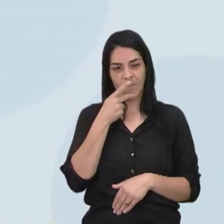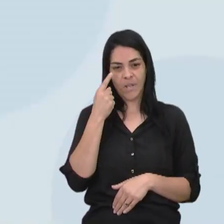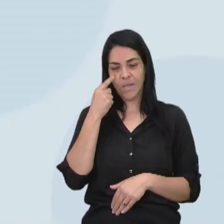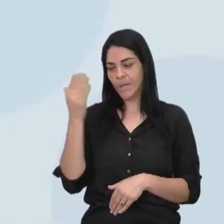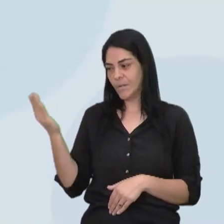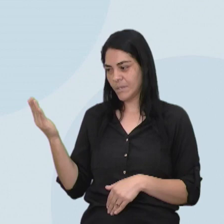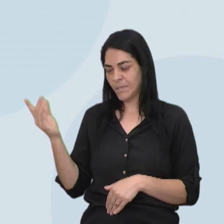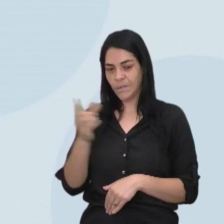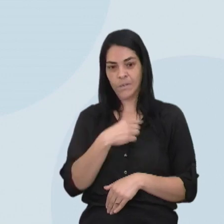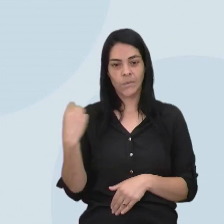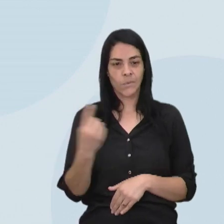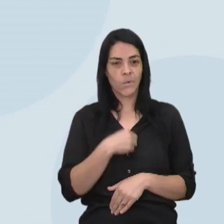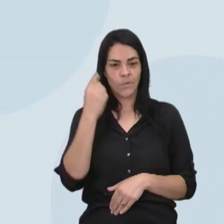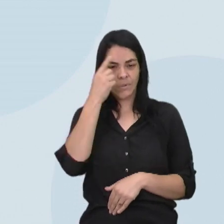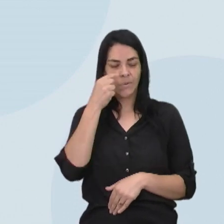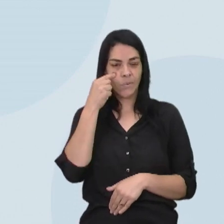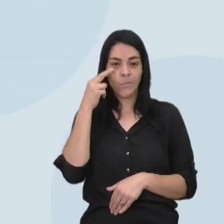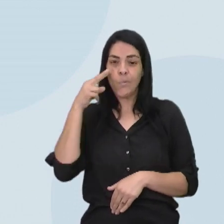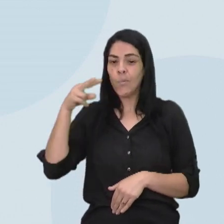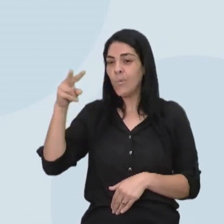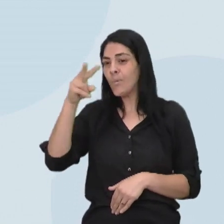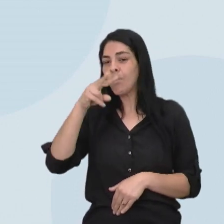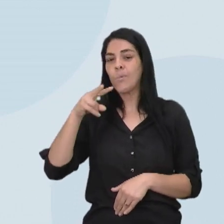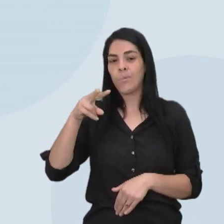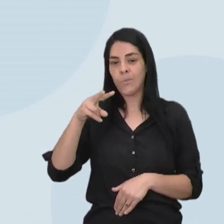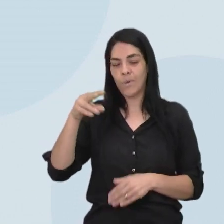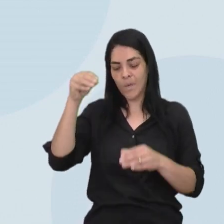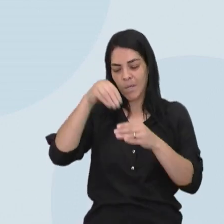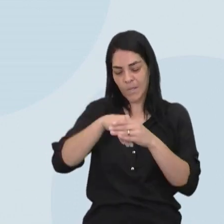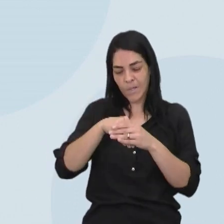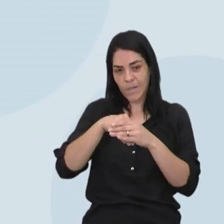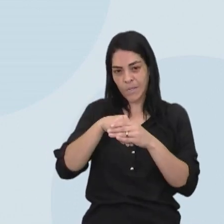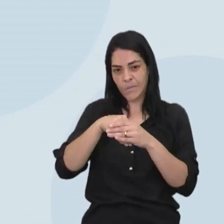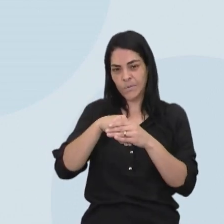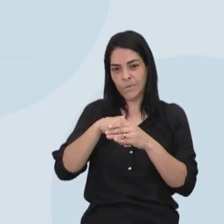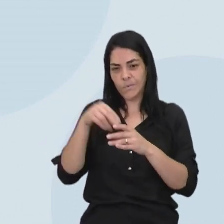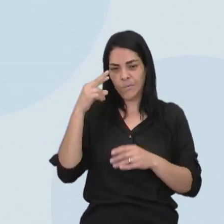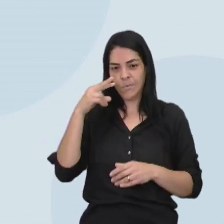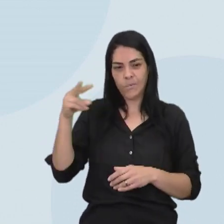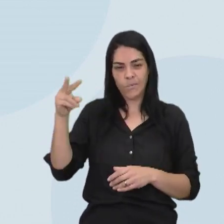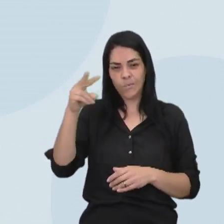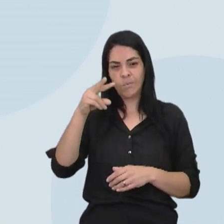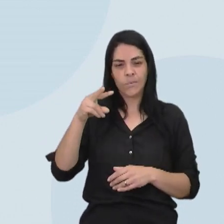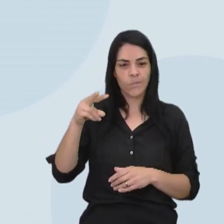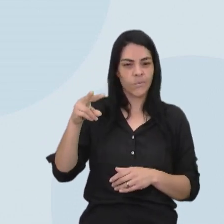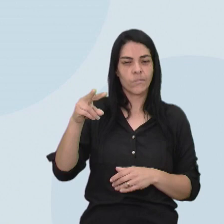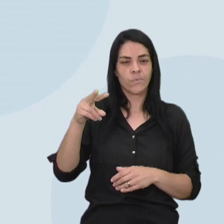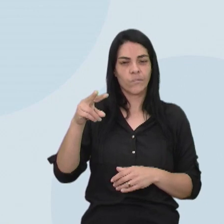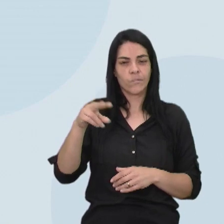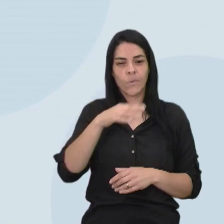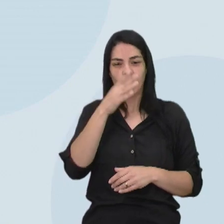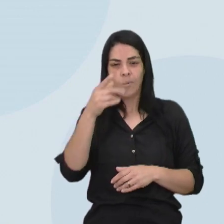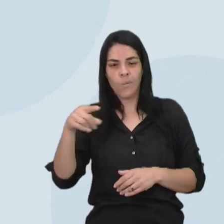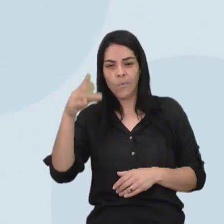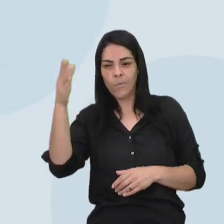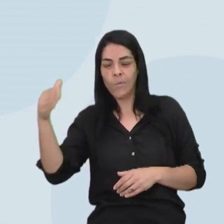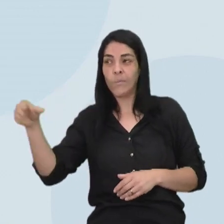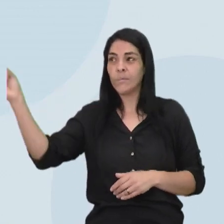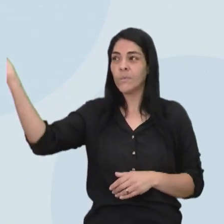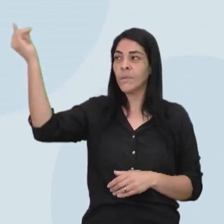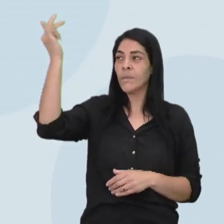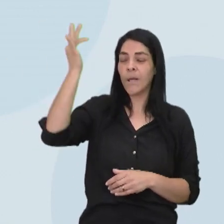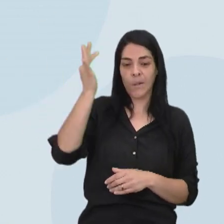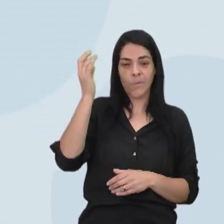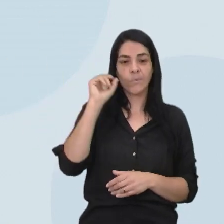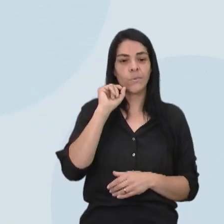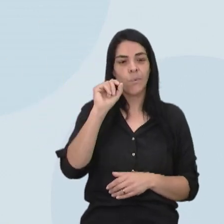nosso olho, ele enxerga dentro de um pedaço muito curto, né, dos comprimentos de onda aí da luz. E